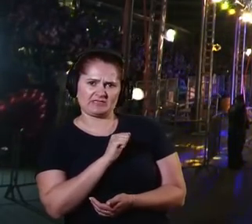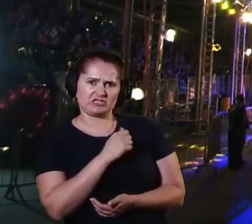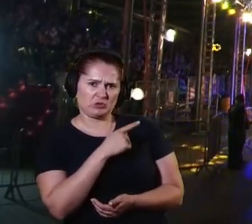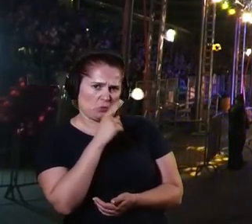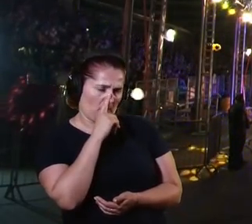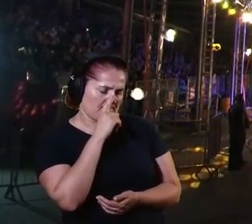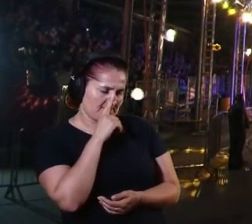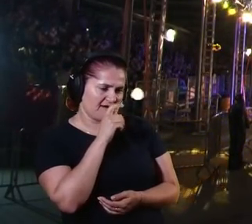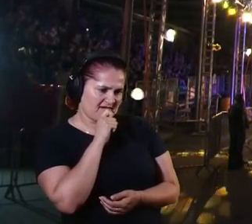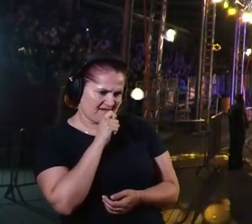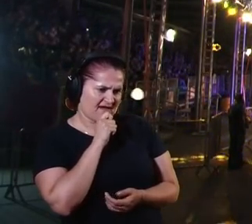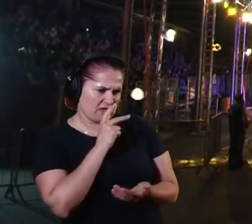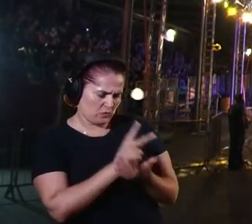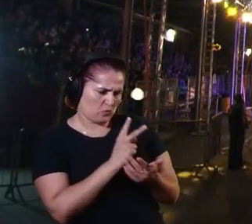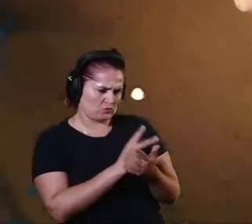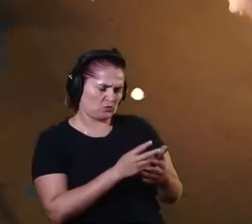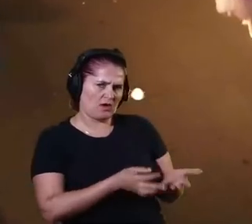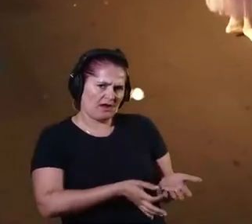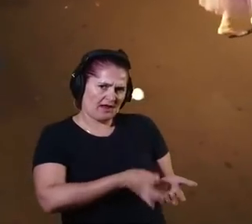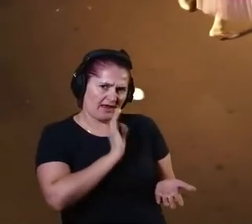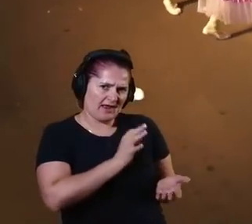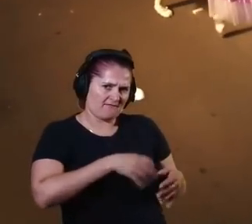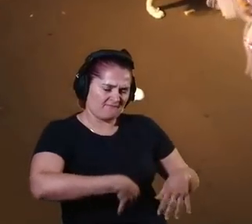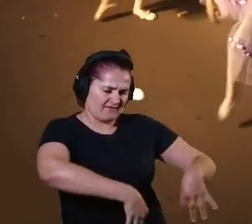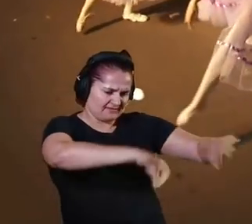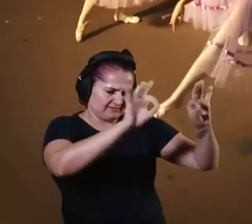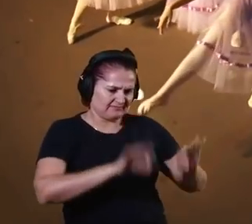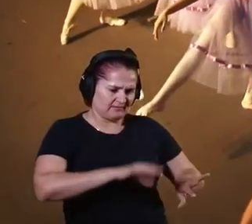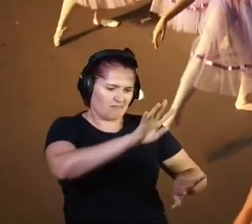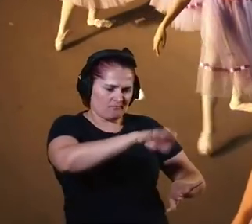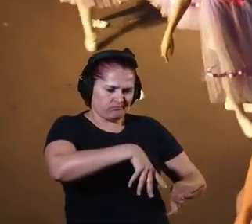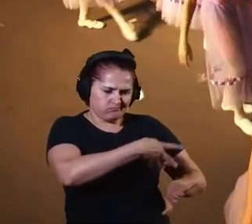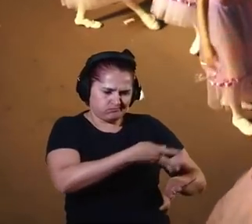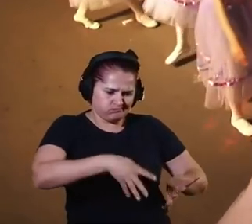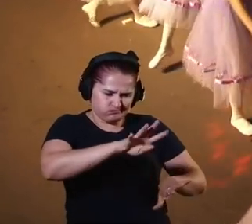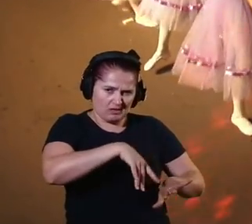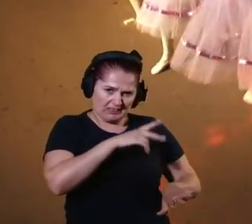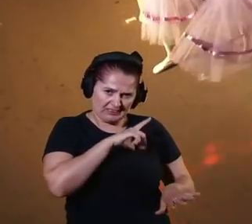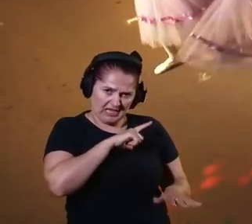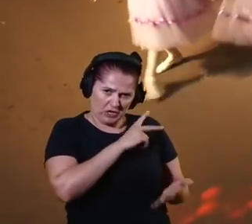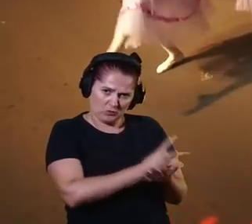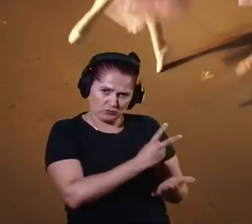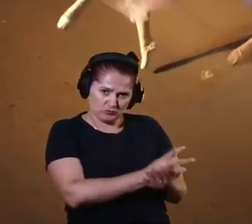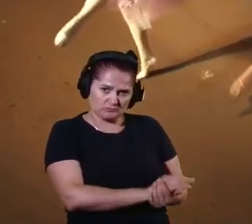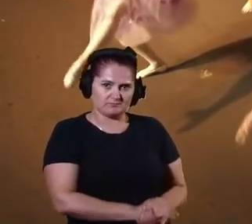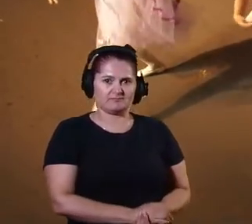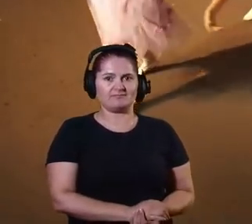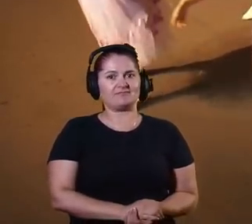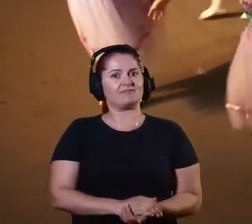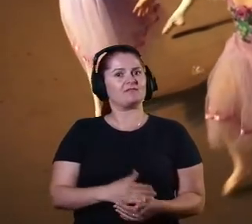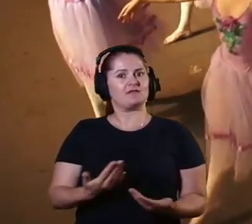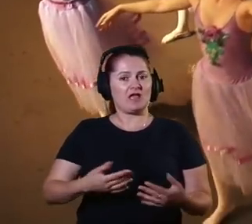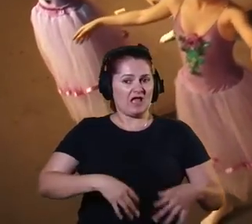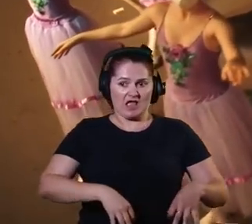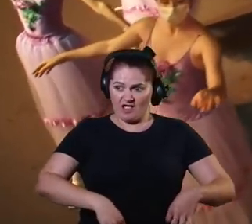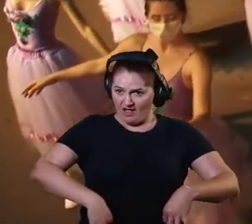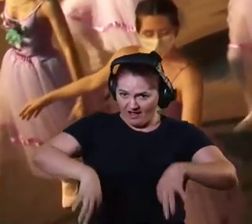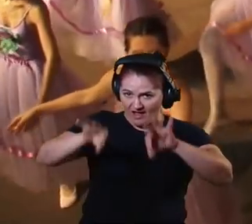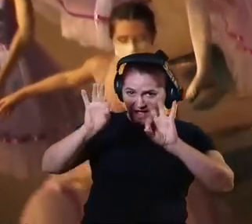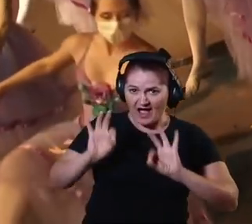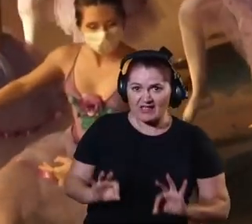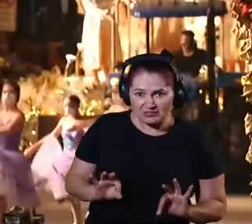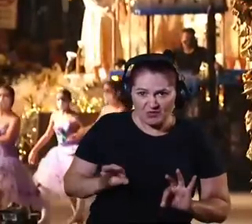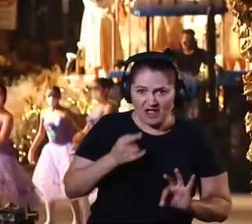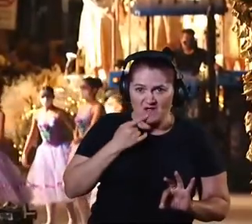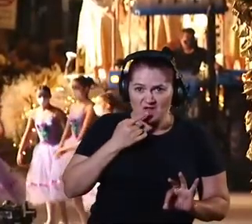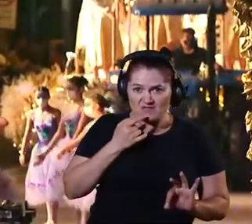café. E às vezes prepara com aquela toalha tricolor, assim, ou não tem mais? toalha típica do a enterro. Vermelha e